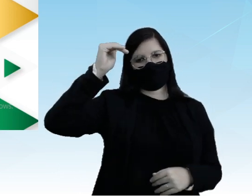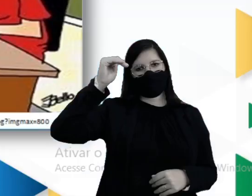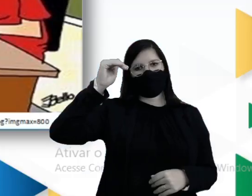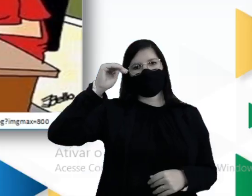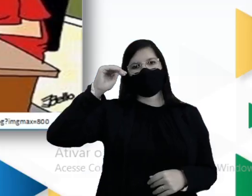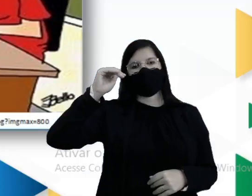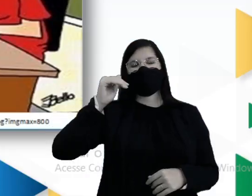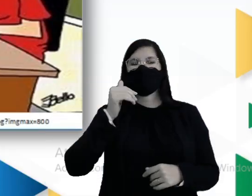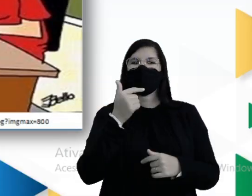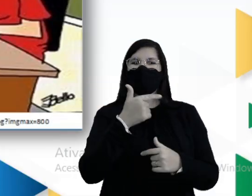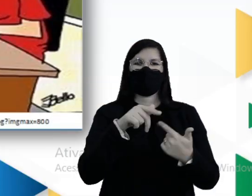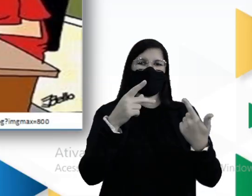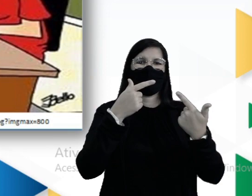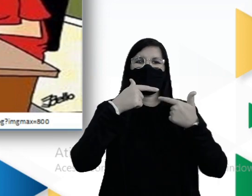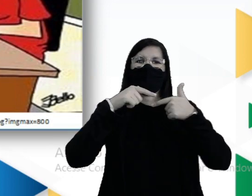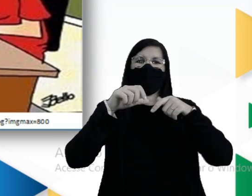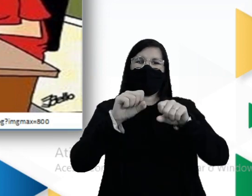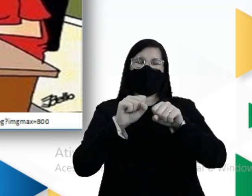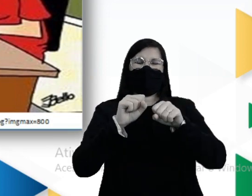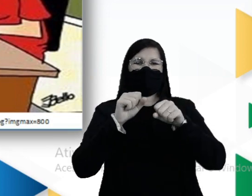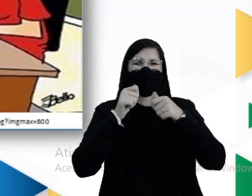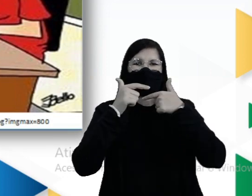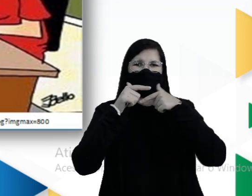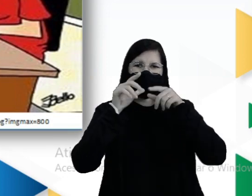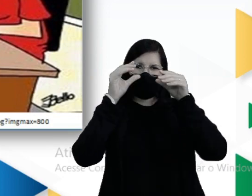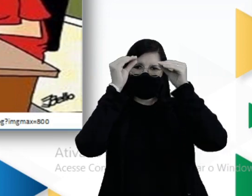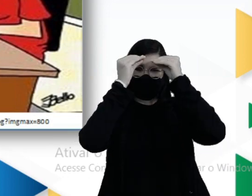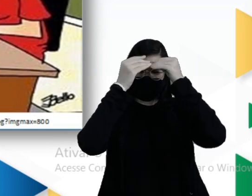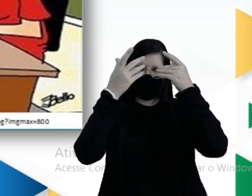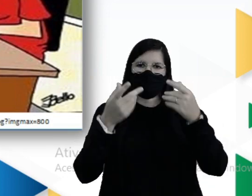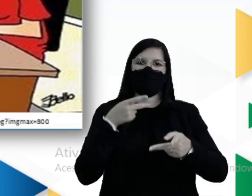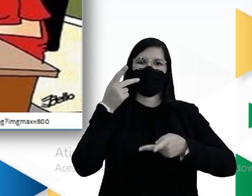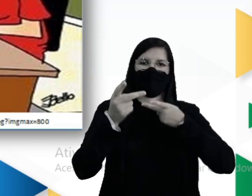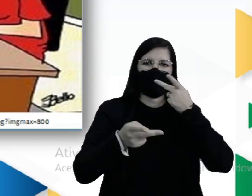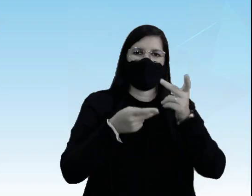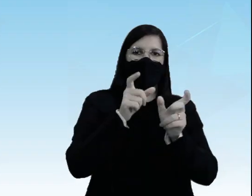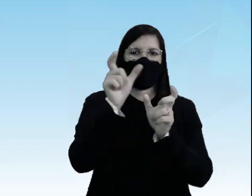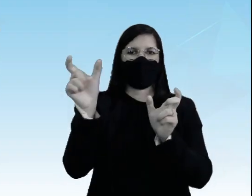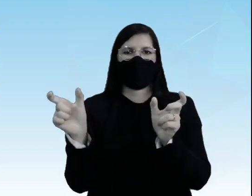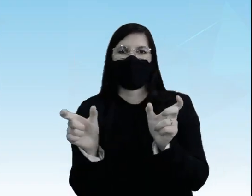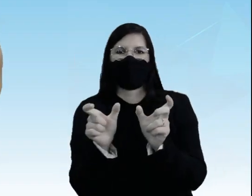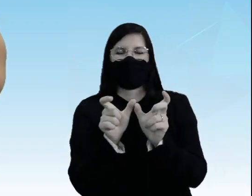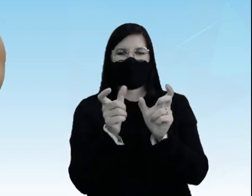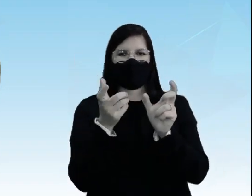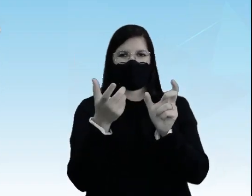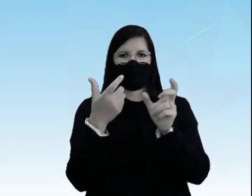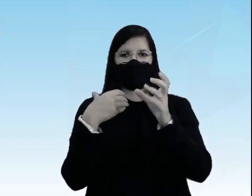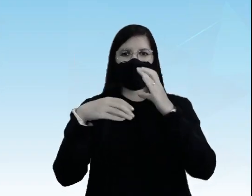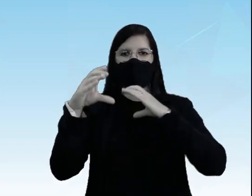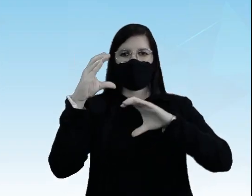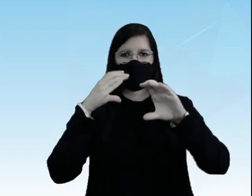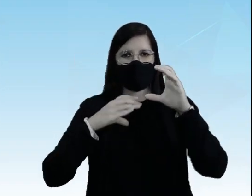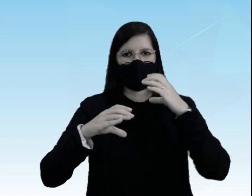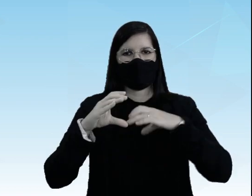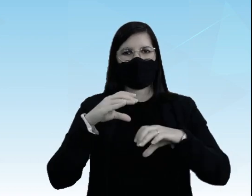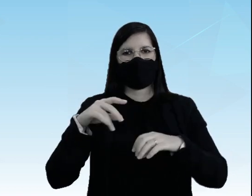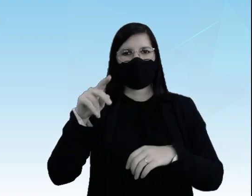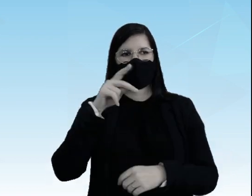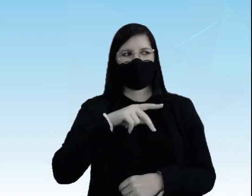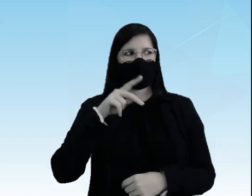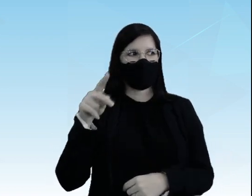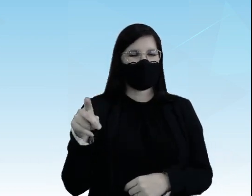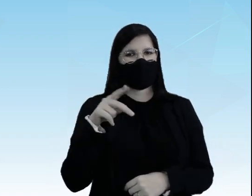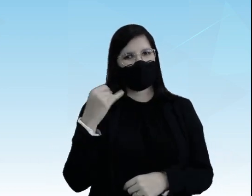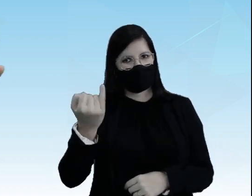veja a linguagem que ele utiliza, as palavras que ele utiliza para se comunicar com a professora.